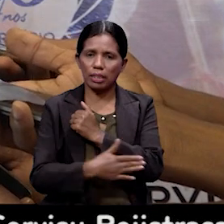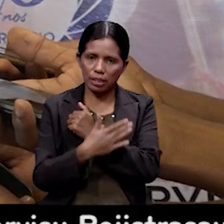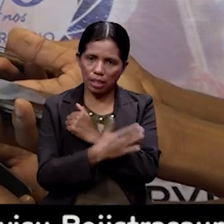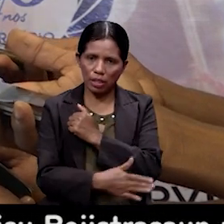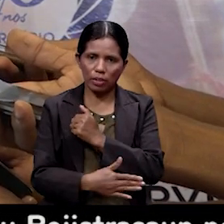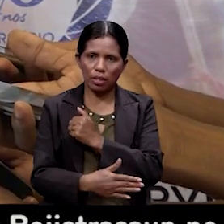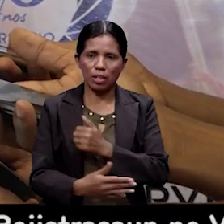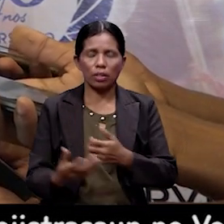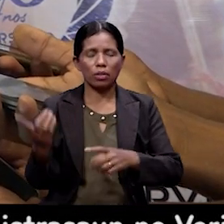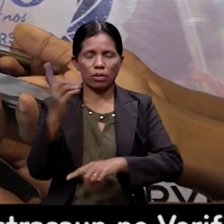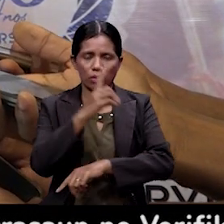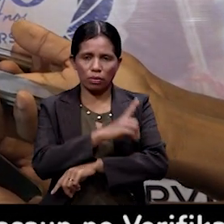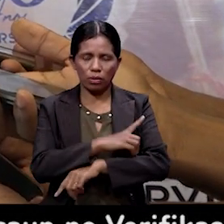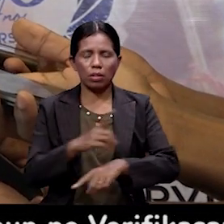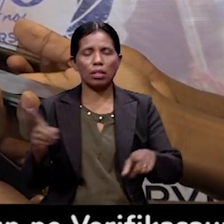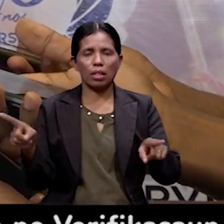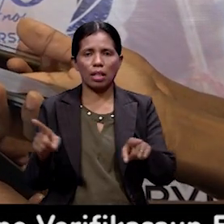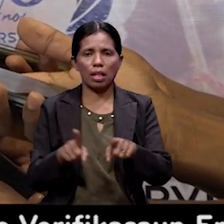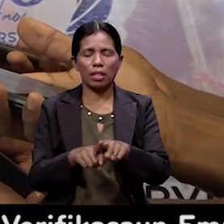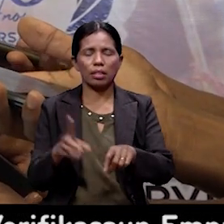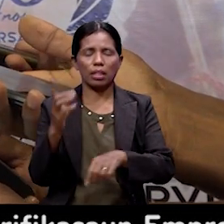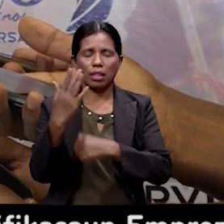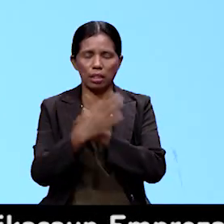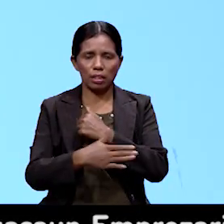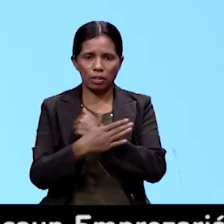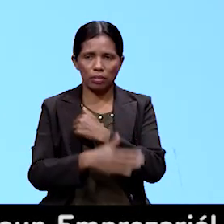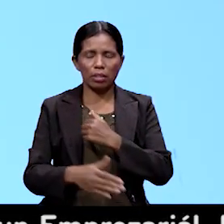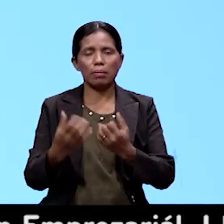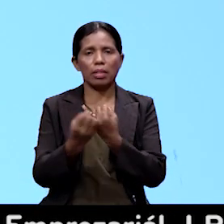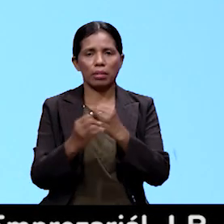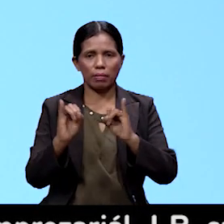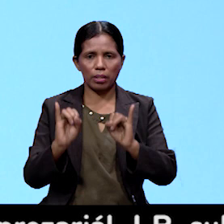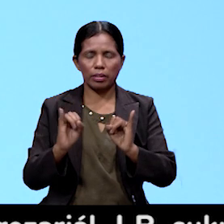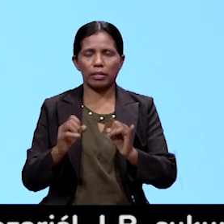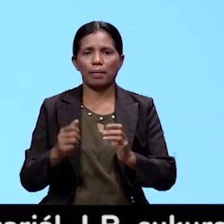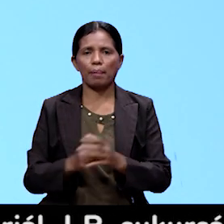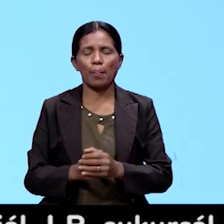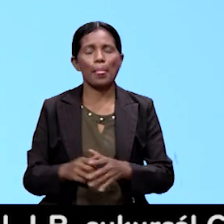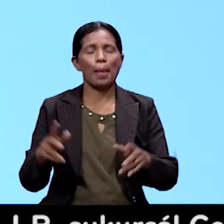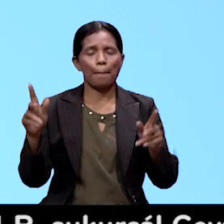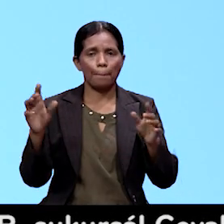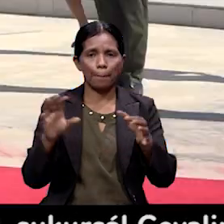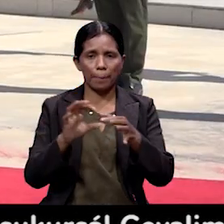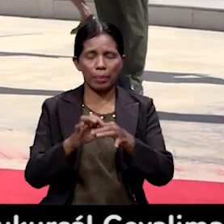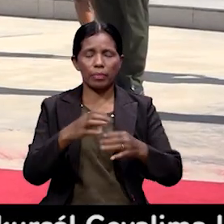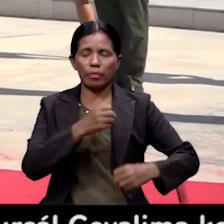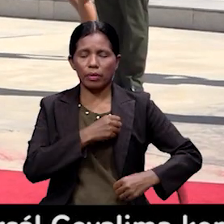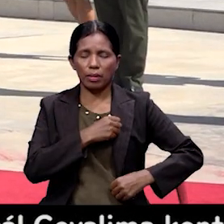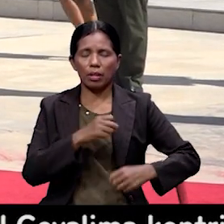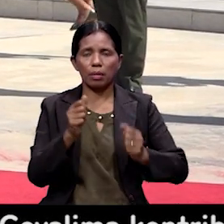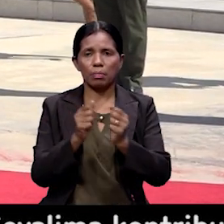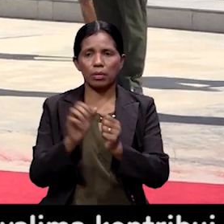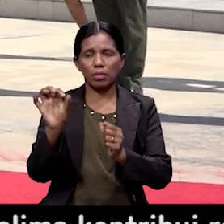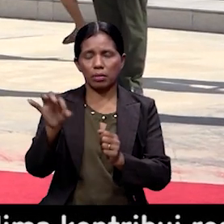a tua em Loram Bele, sai nação e da nevega soberano independente. Nunemos membro FFDTL na Instanulo Recensia,